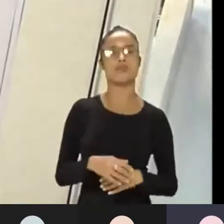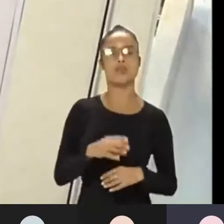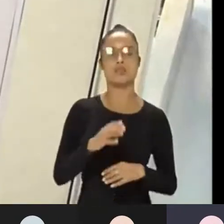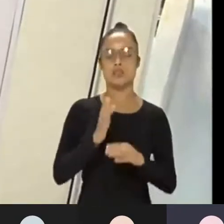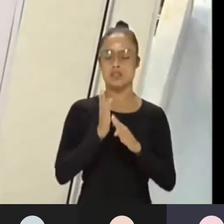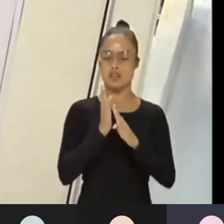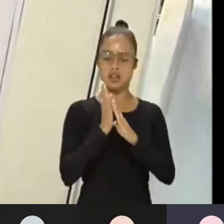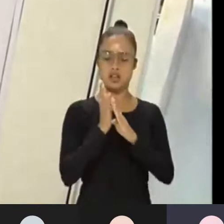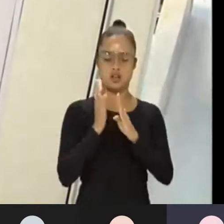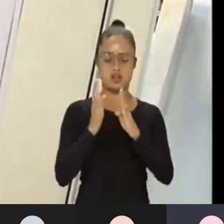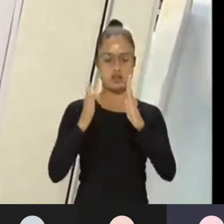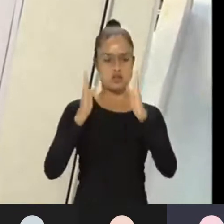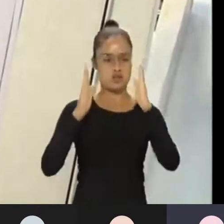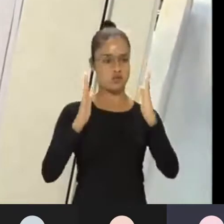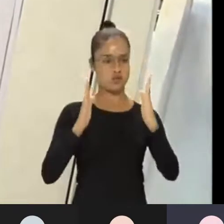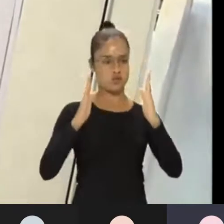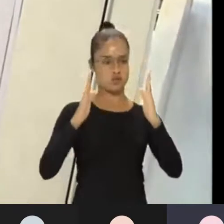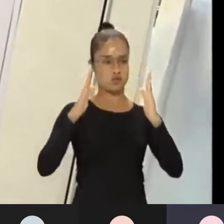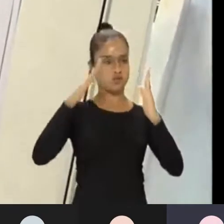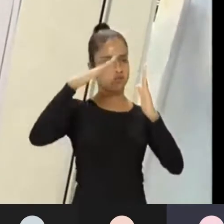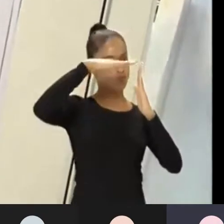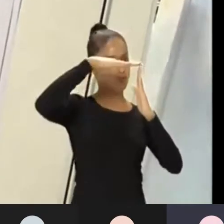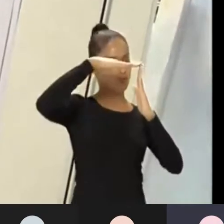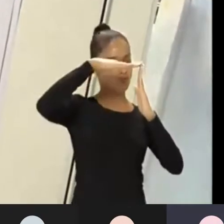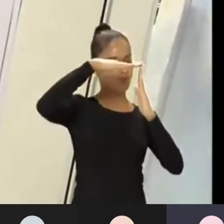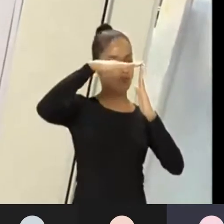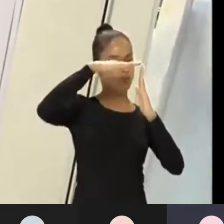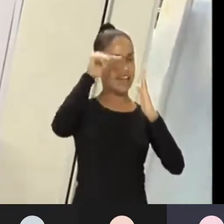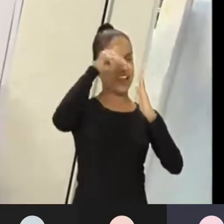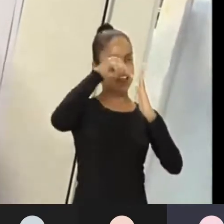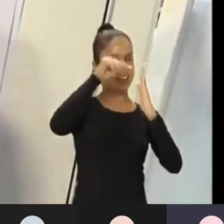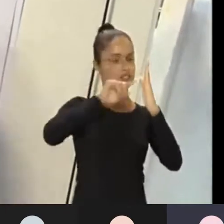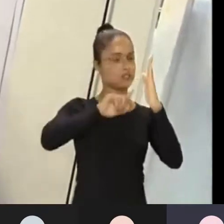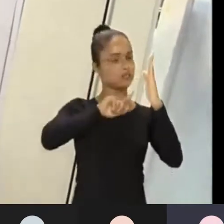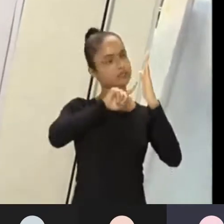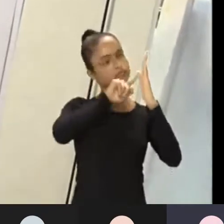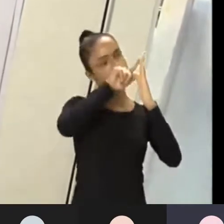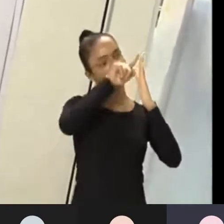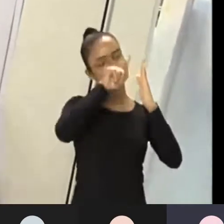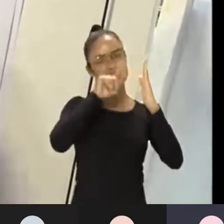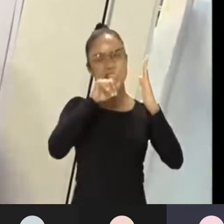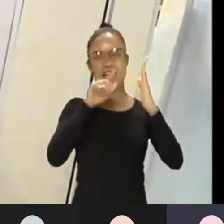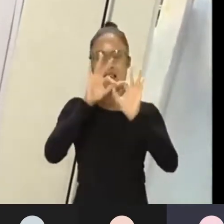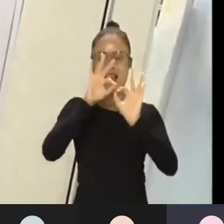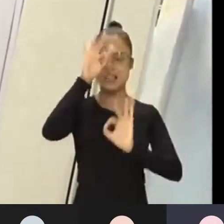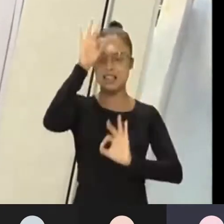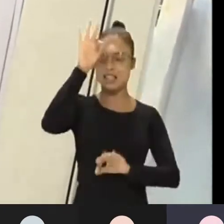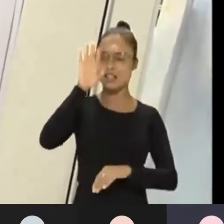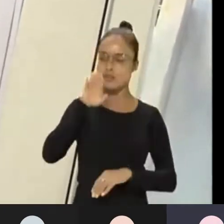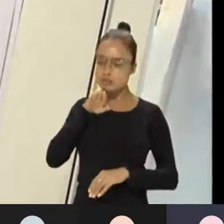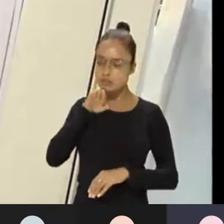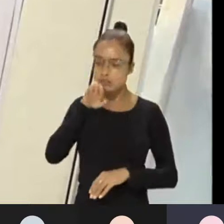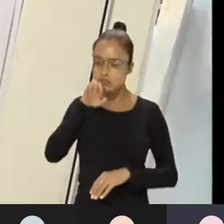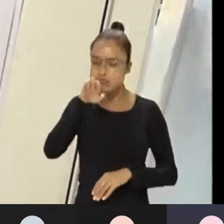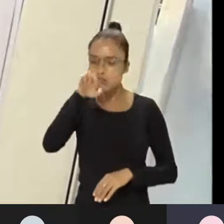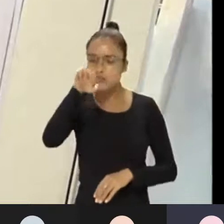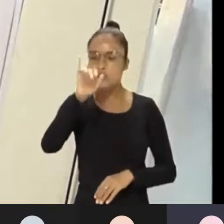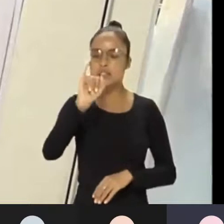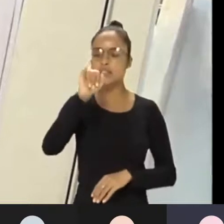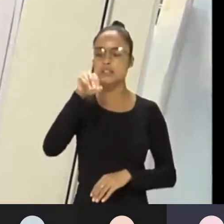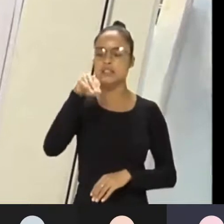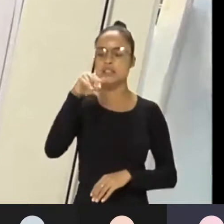inclinada, eu tenho que estar com os vértices representados. Então, só depois que eu tiver essa